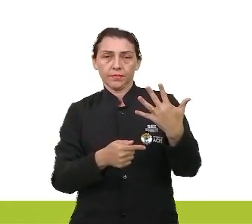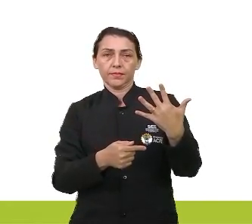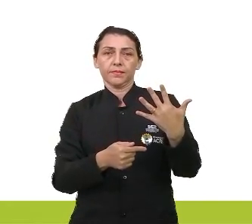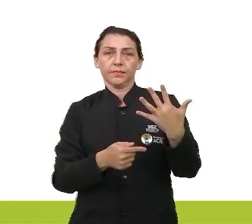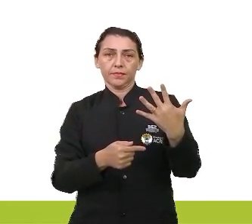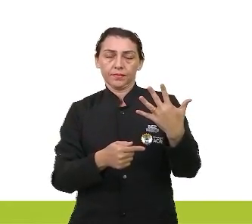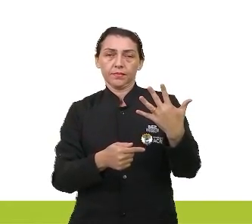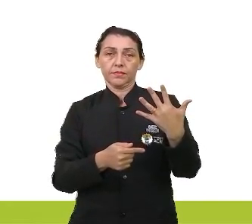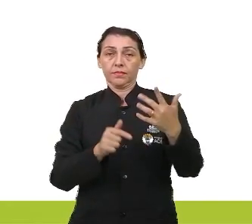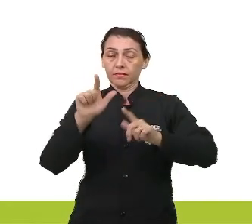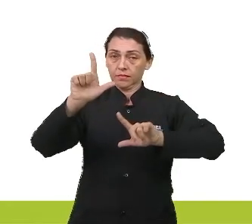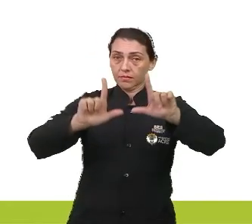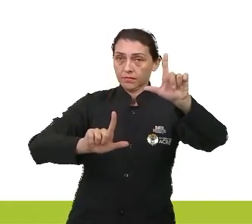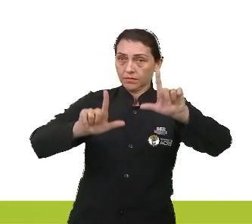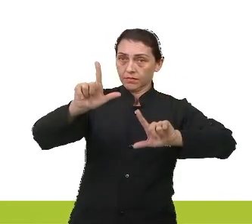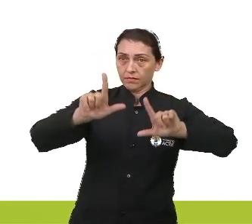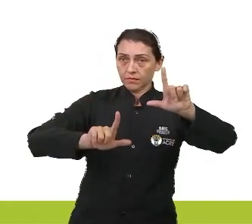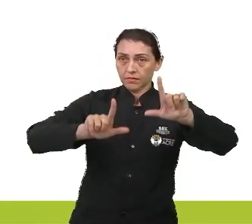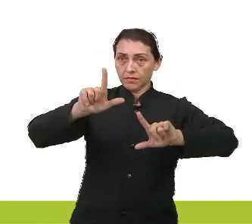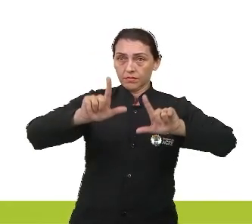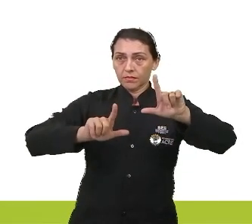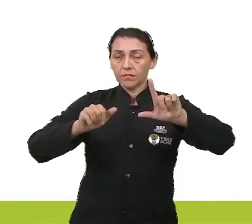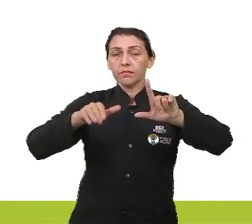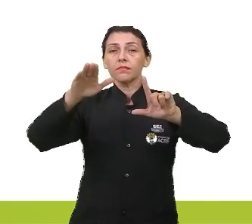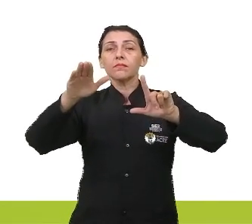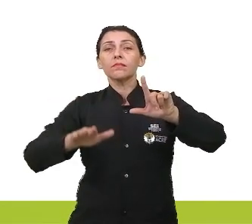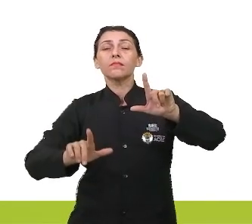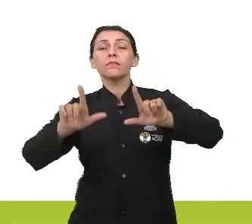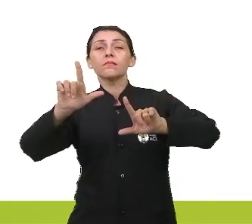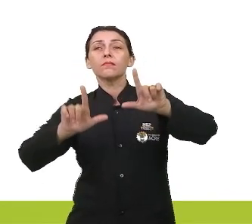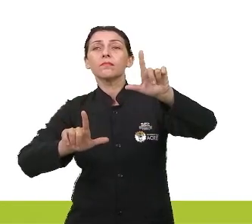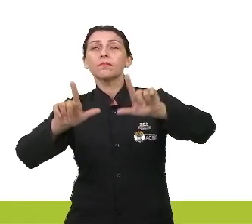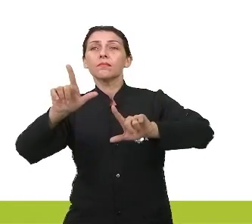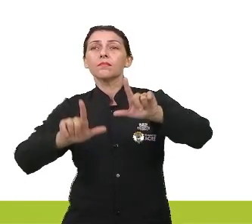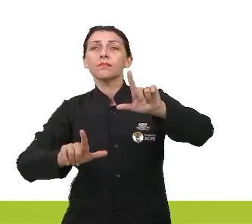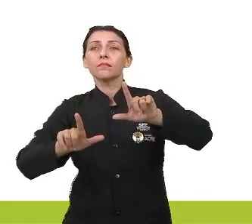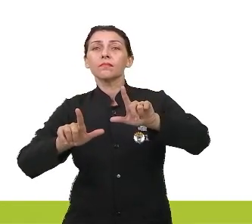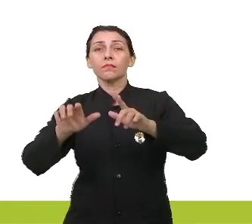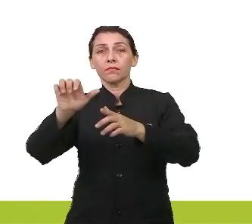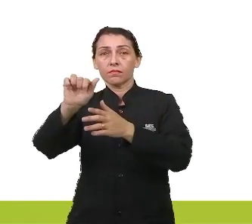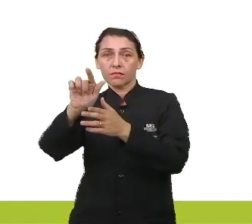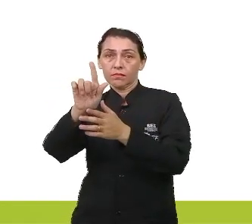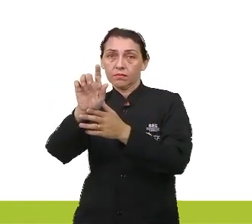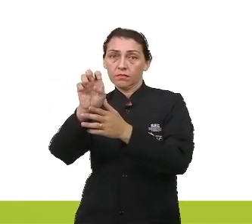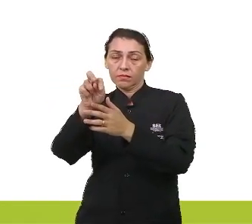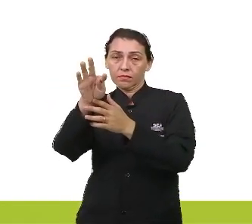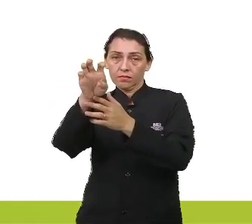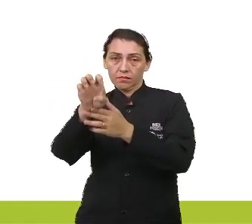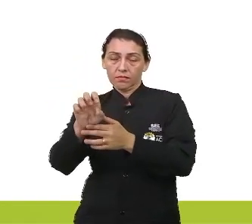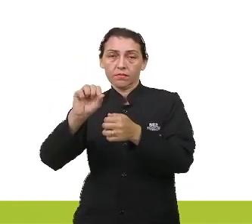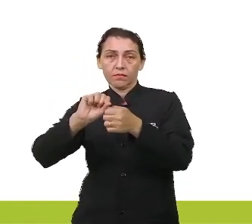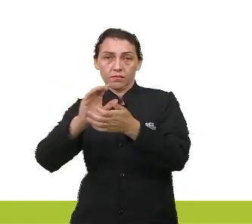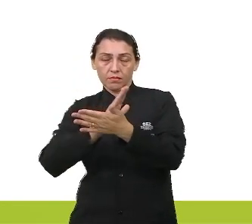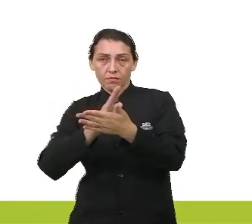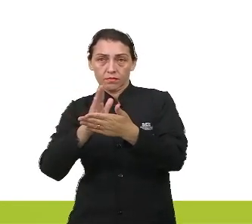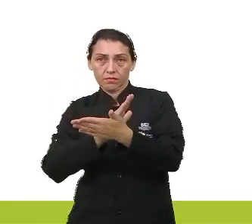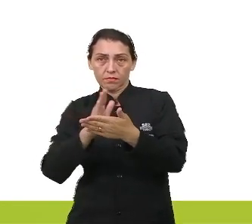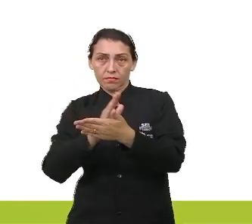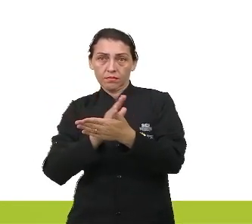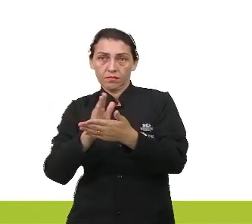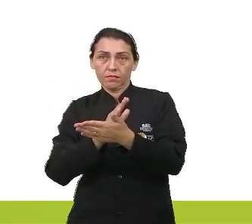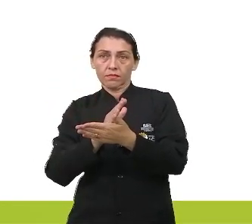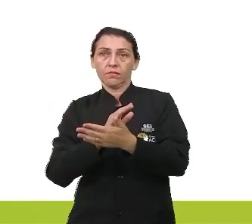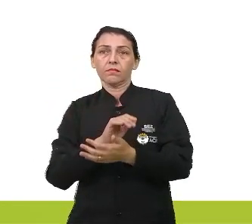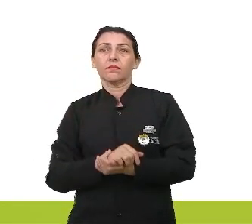às emissoras de TV. Quem são as emissoras de TV? O agente é quem vai fazer algo. As quais